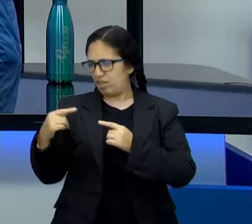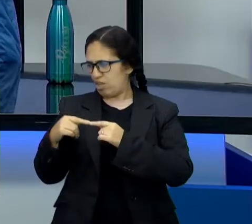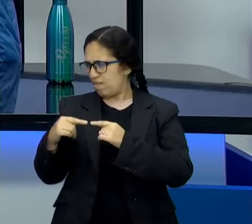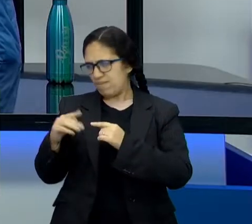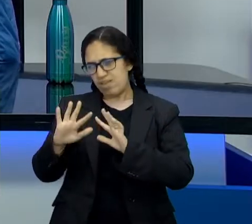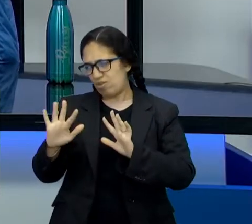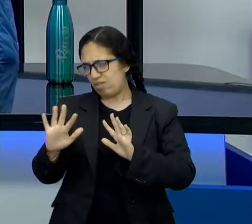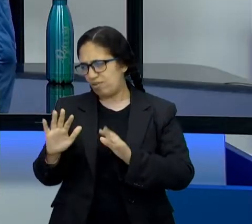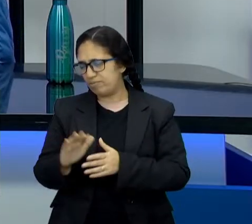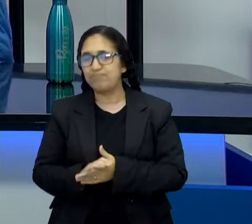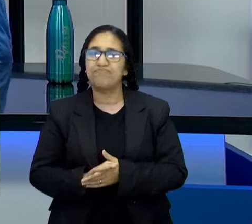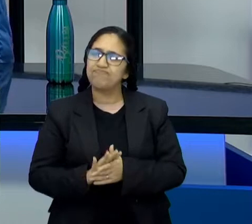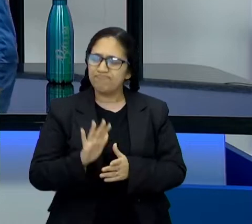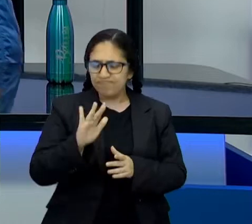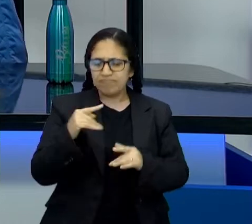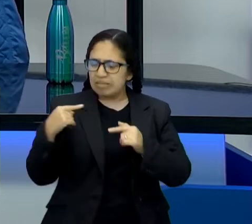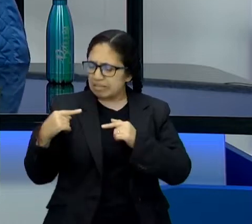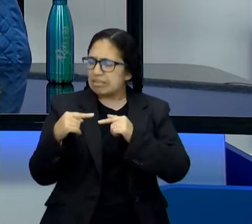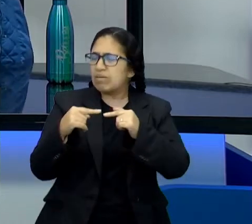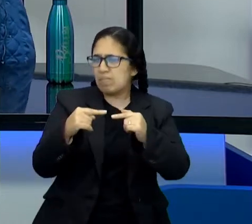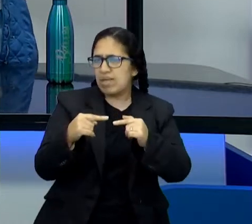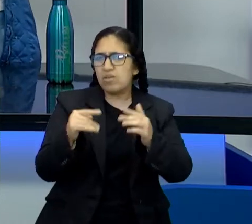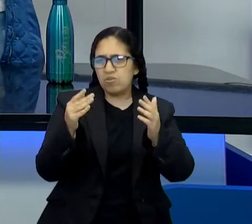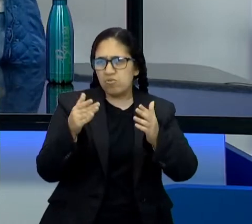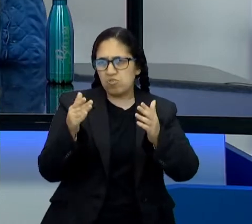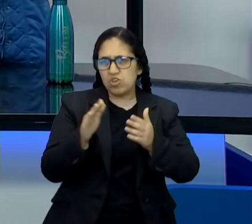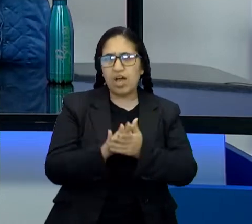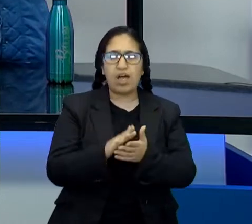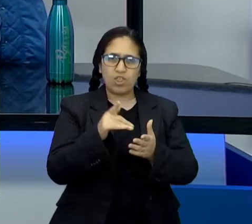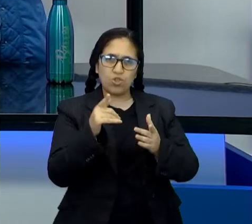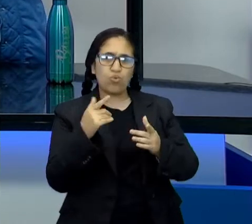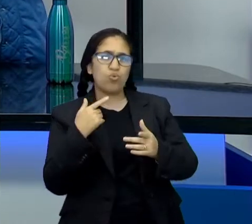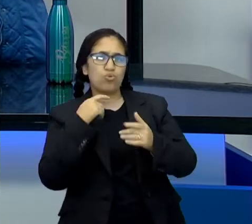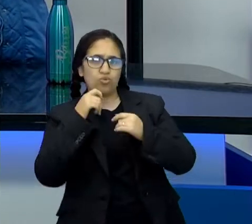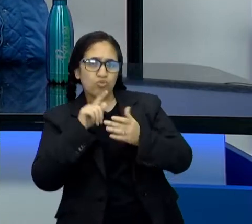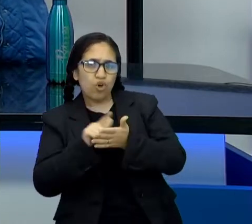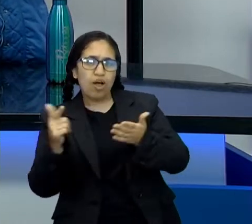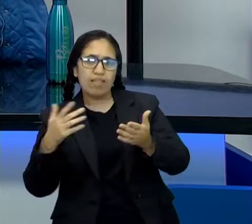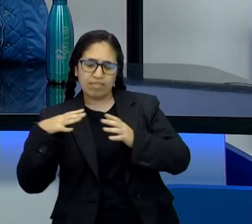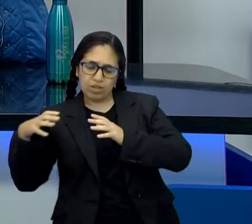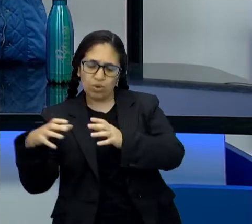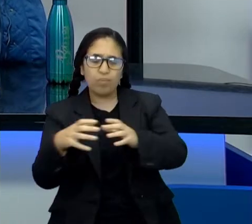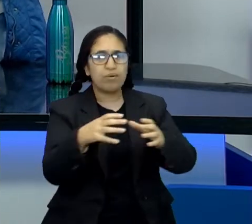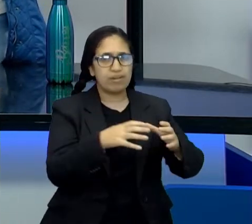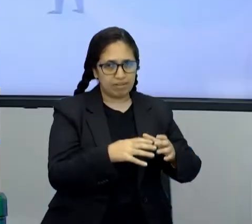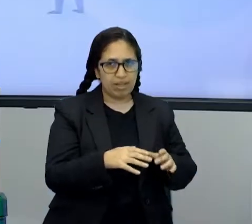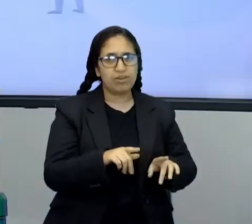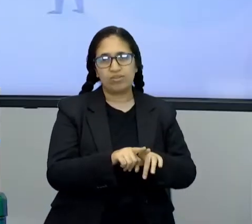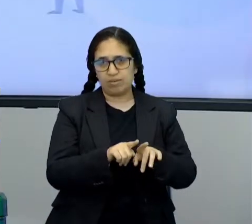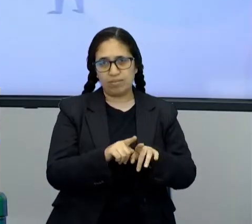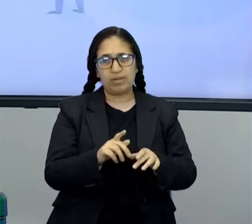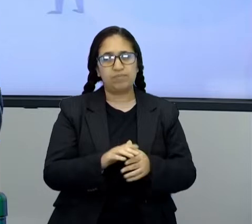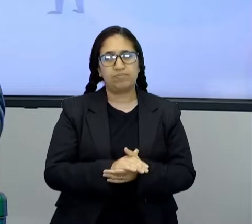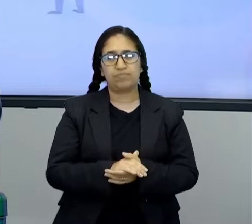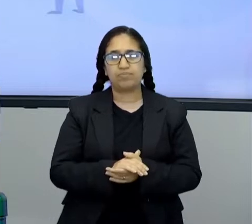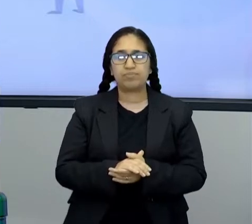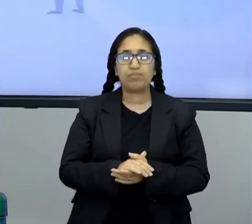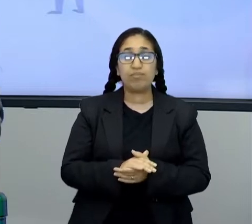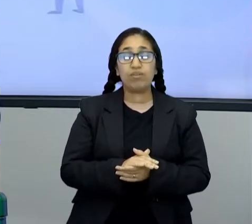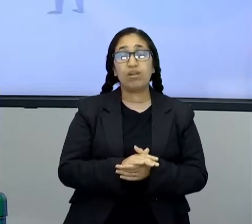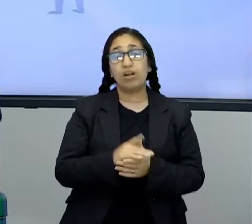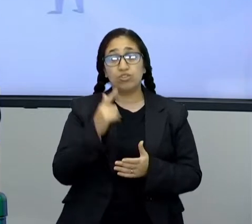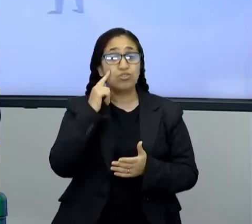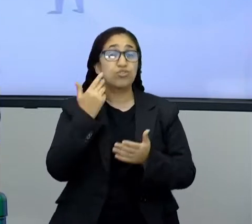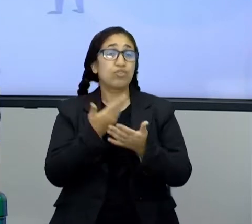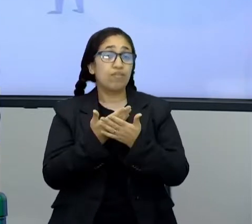estou viajando demais? Está indo pelo caminho que a gente falou também do jornalismo comunitário. Isso, do comunitário. Falou bastante. Sim. A gente vai aprofundar um pouquinho